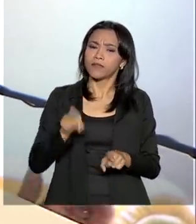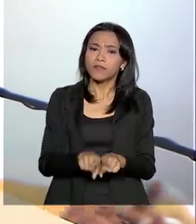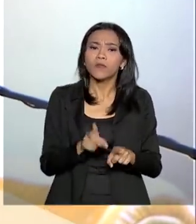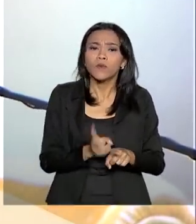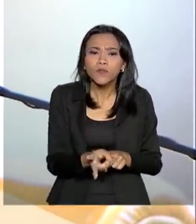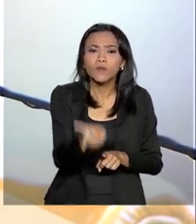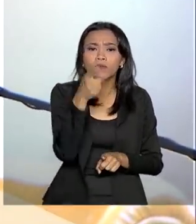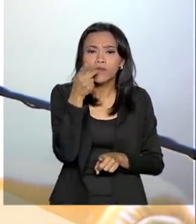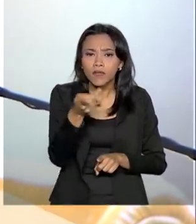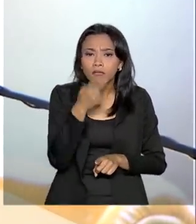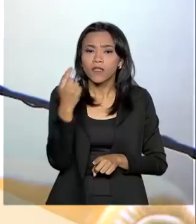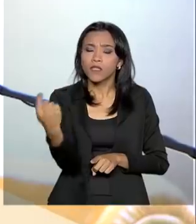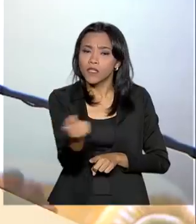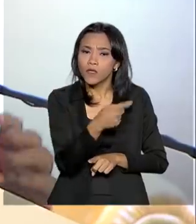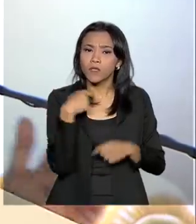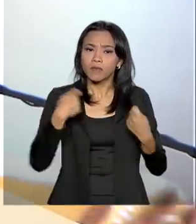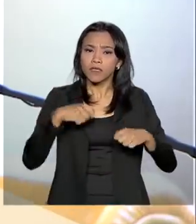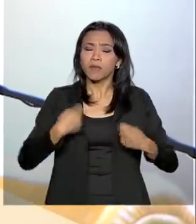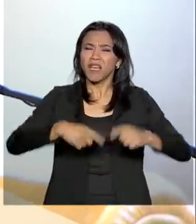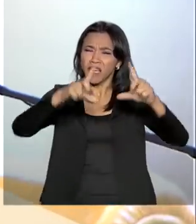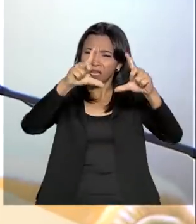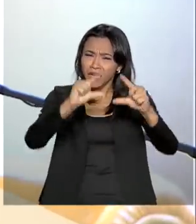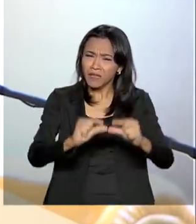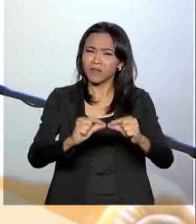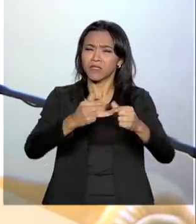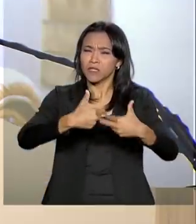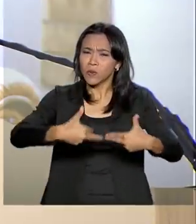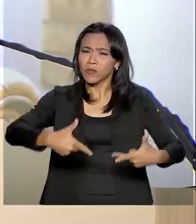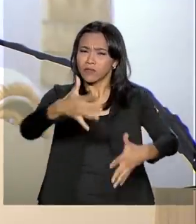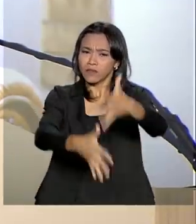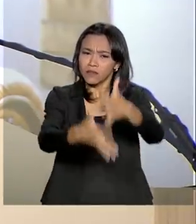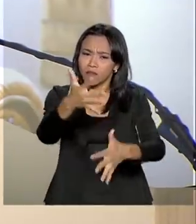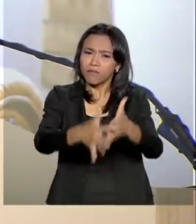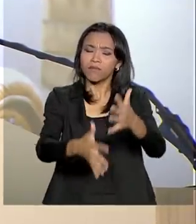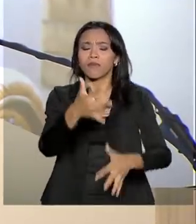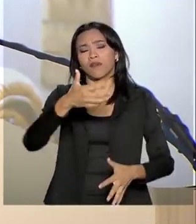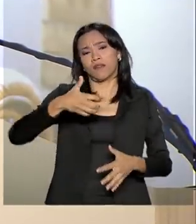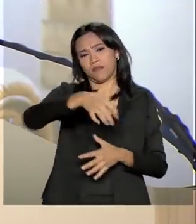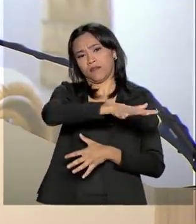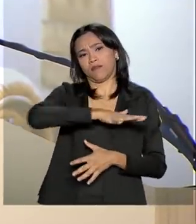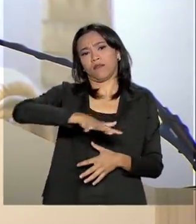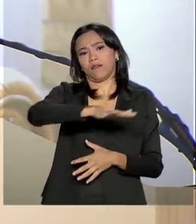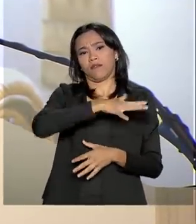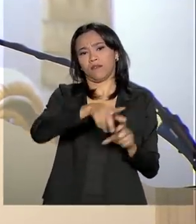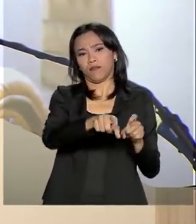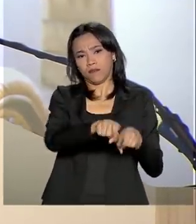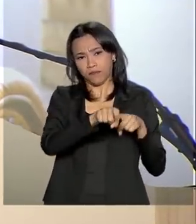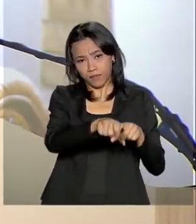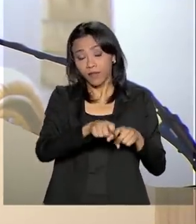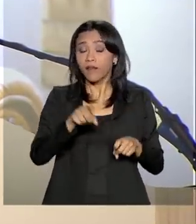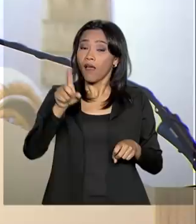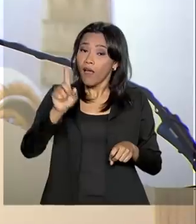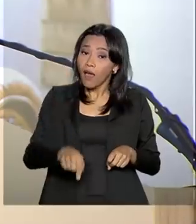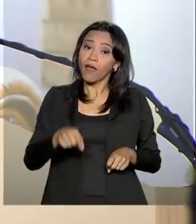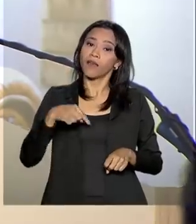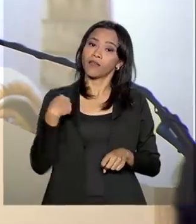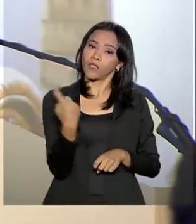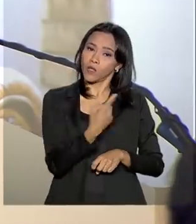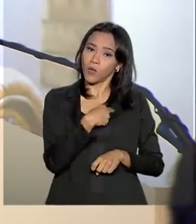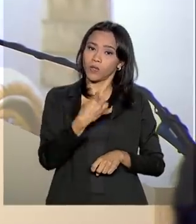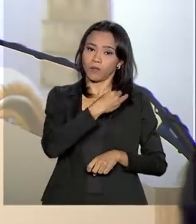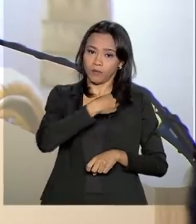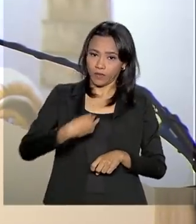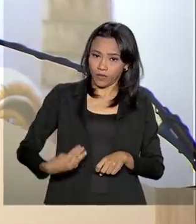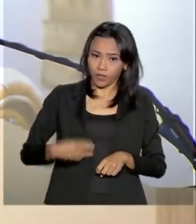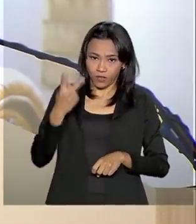nós precisamos desburocratizar, simplificar todas as ações. E é isso que nós, ministros do seu